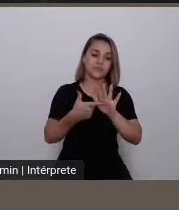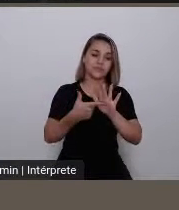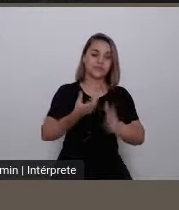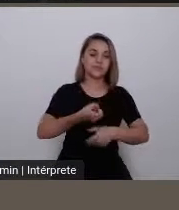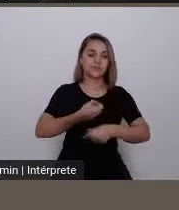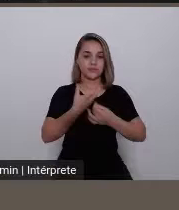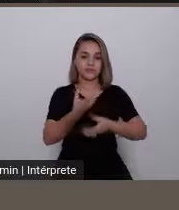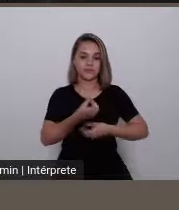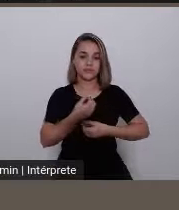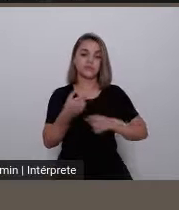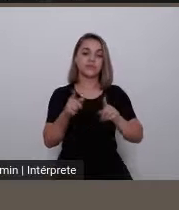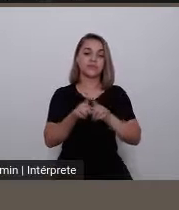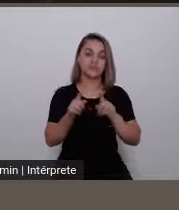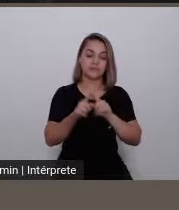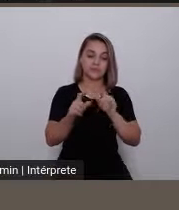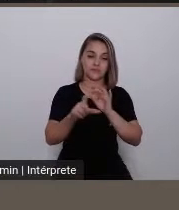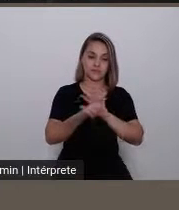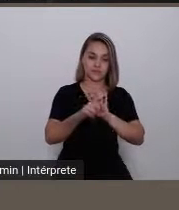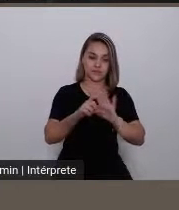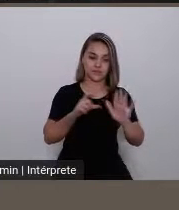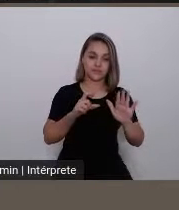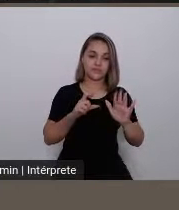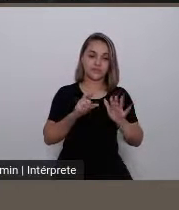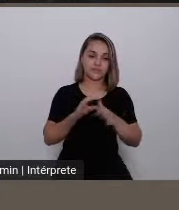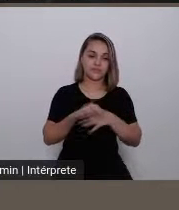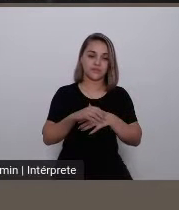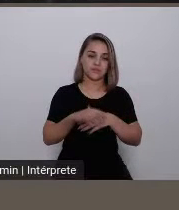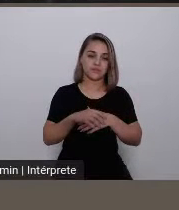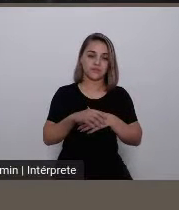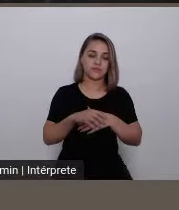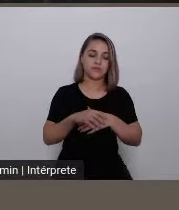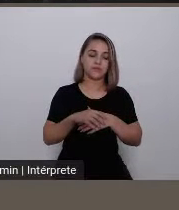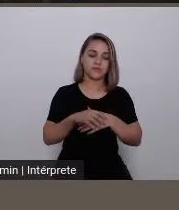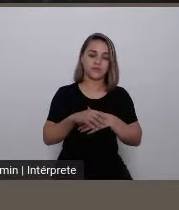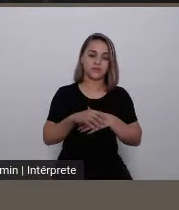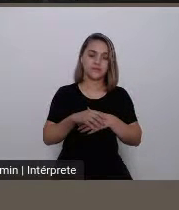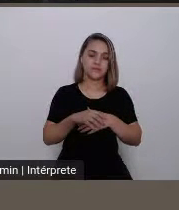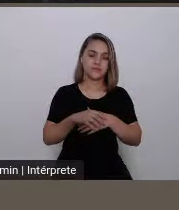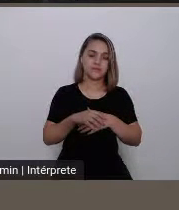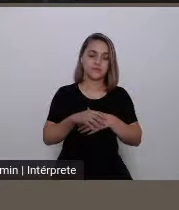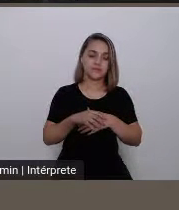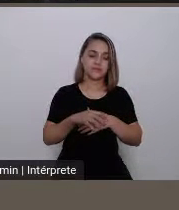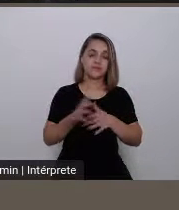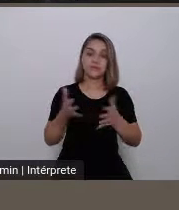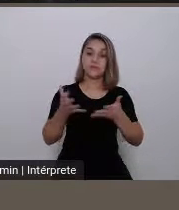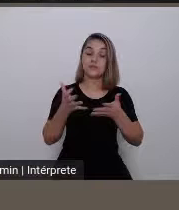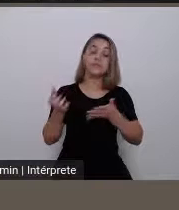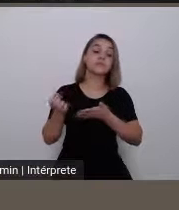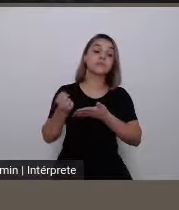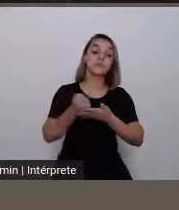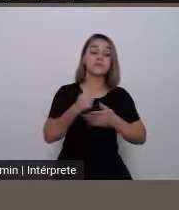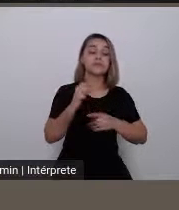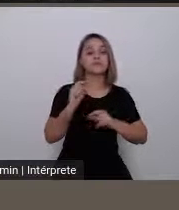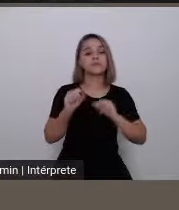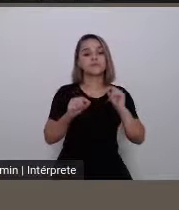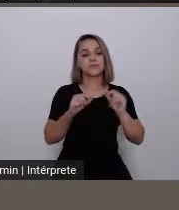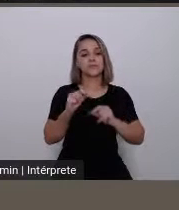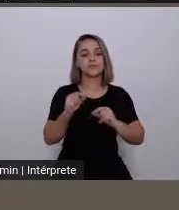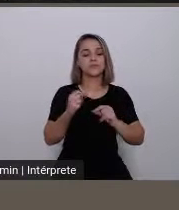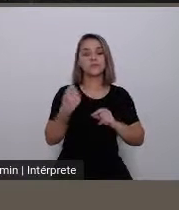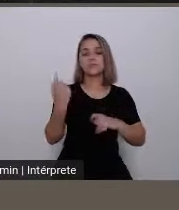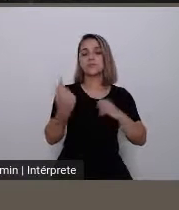de um romance do Oswald em que a fotografia aparece, eu queria trazer aqui algumas notas